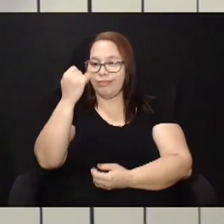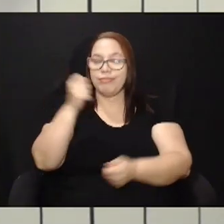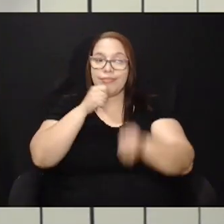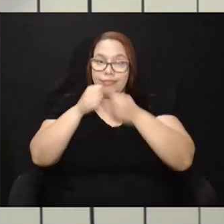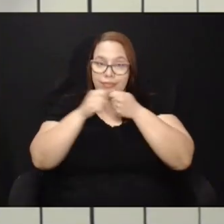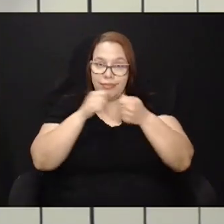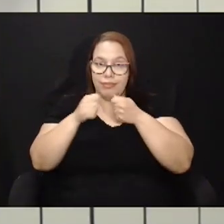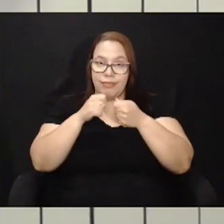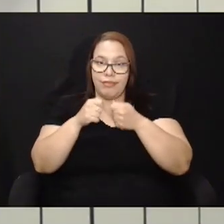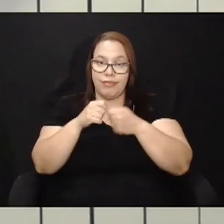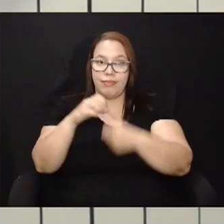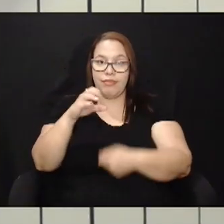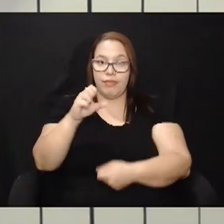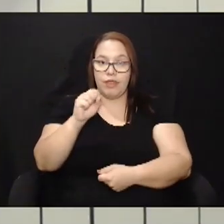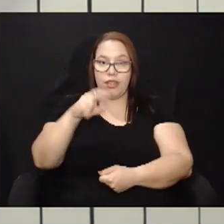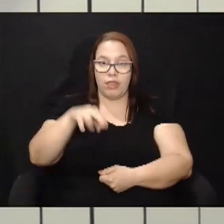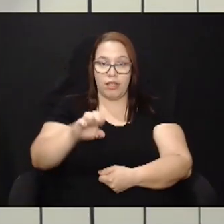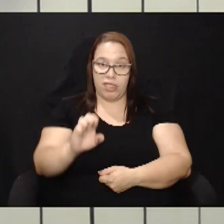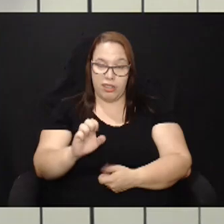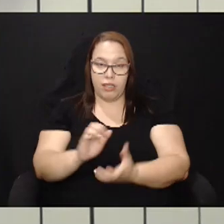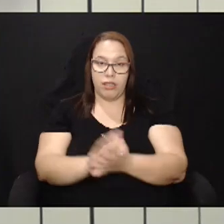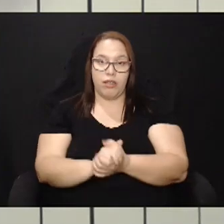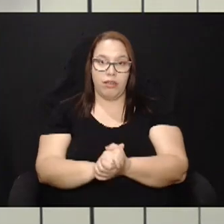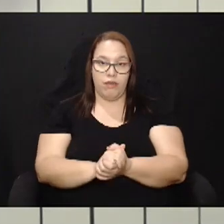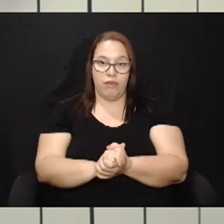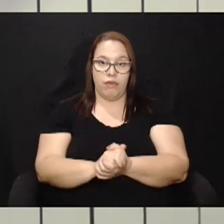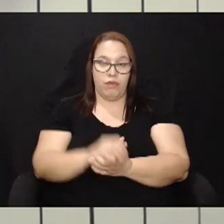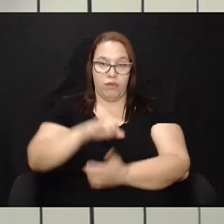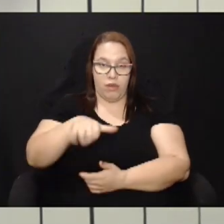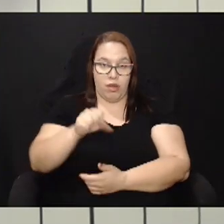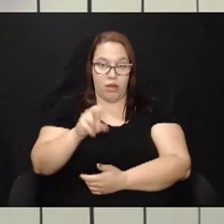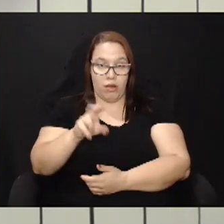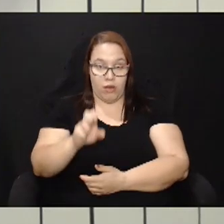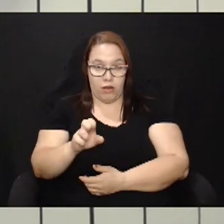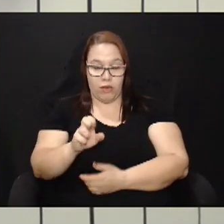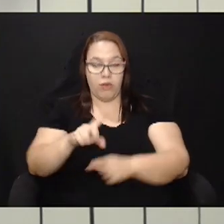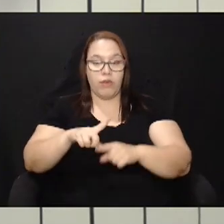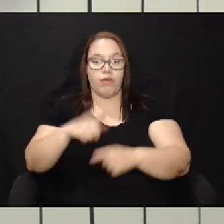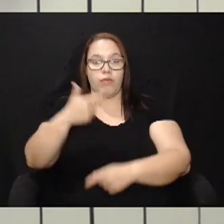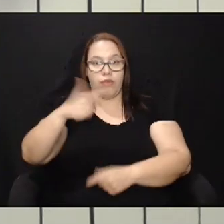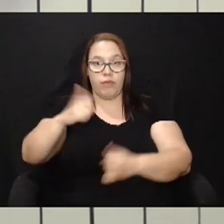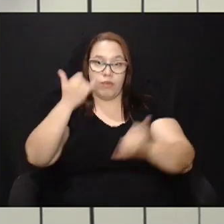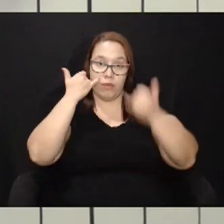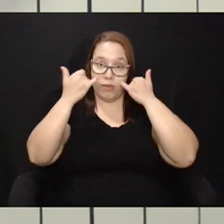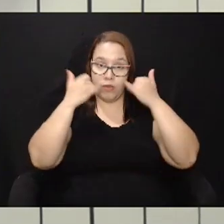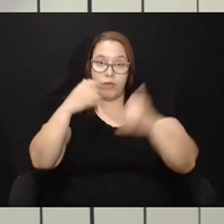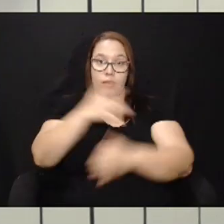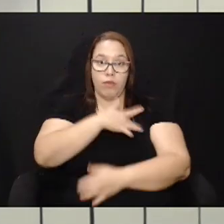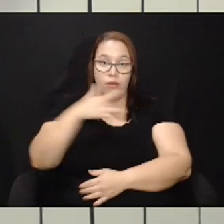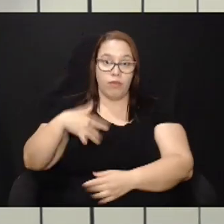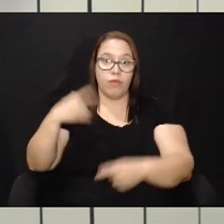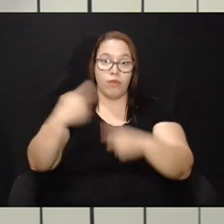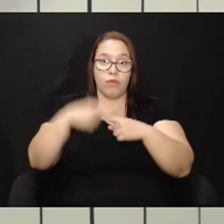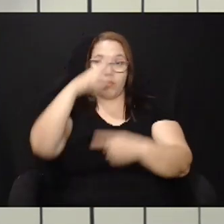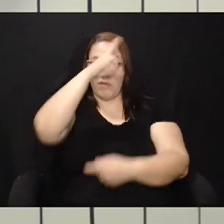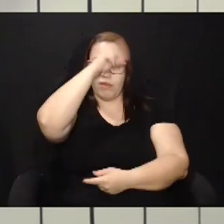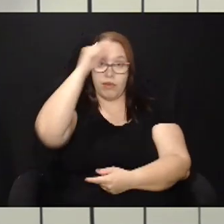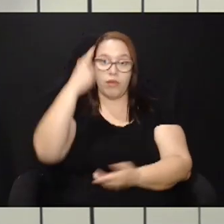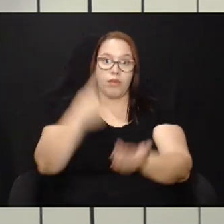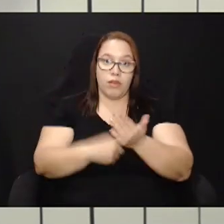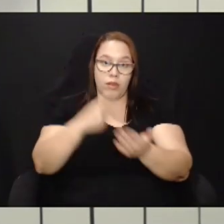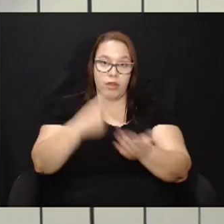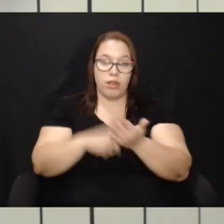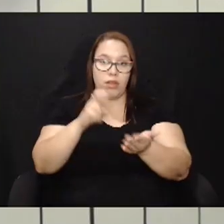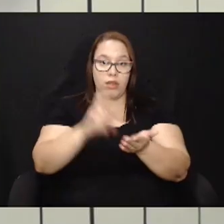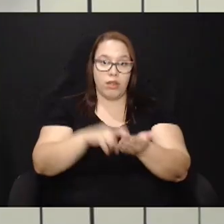repórter Cassiane Alves com o Josué. Mais uma notícia sobre saúde, porque a Prefeitura confirmou nesta manhã